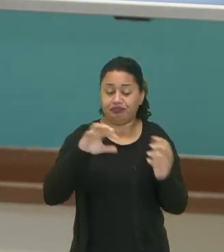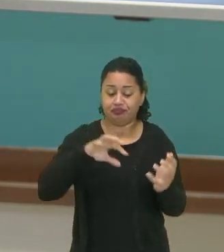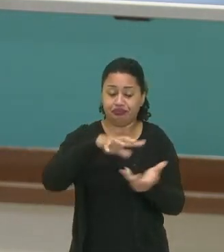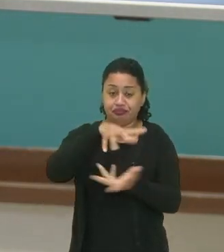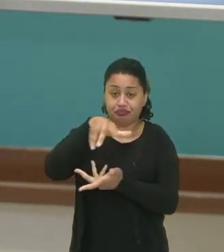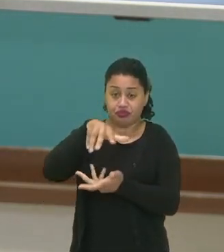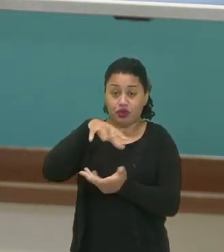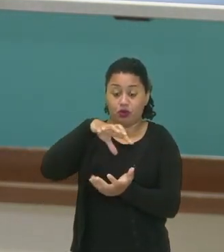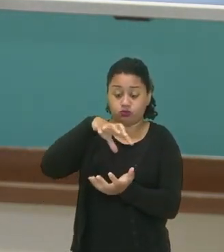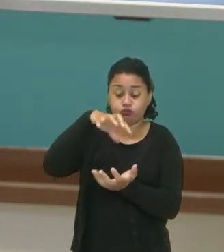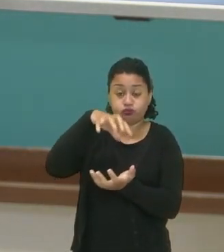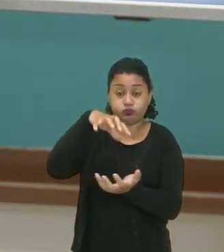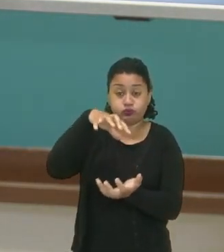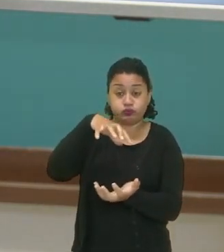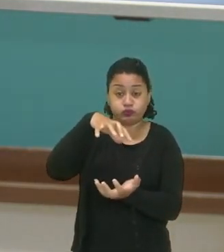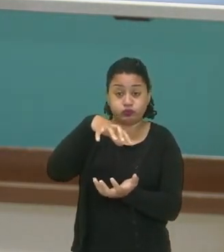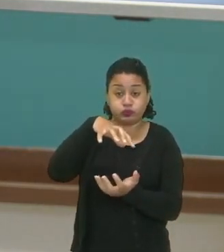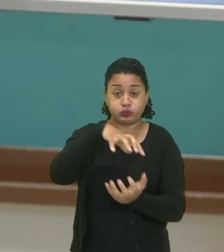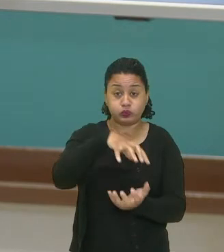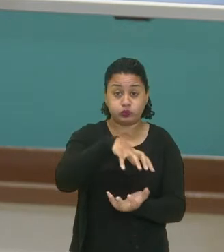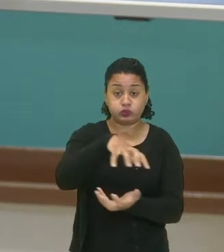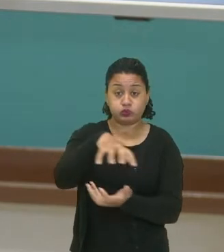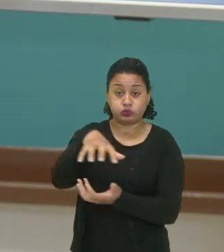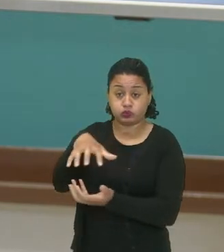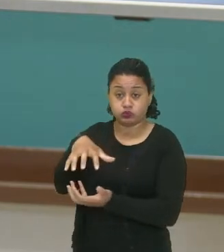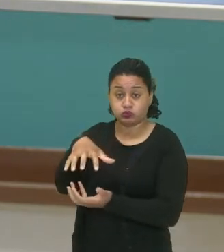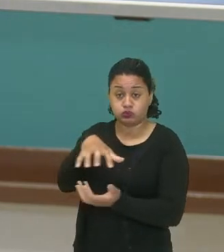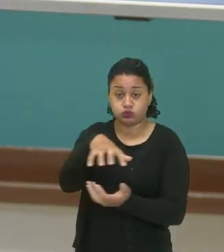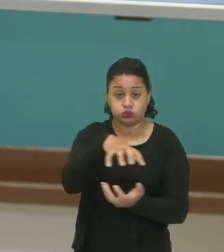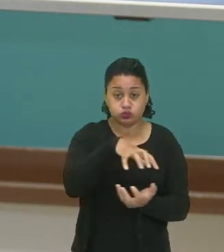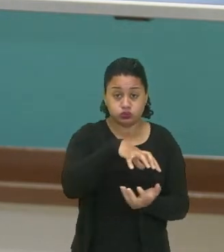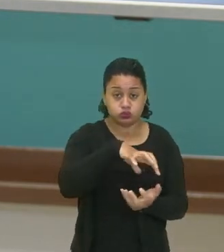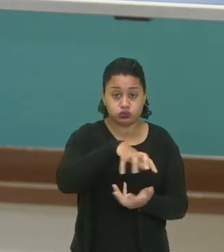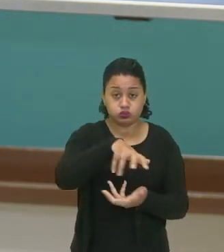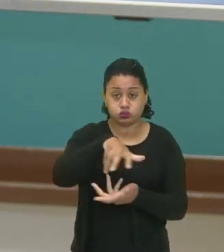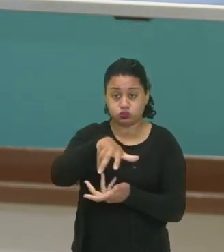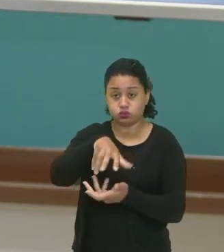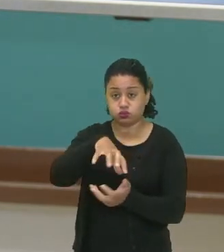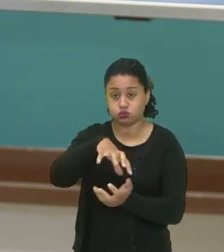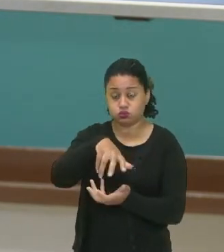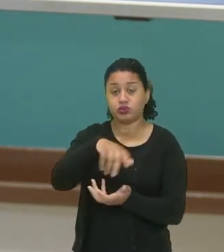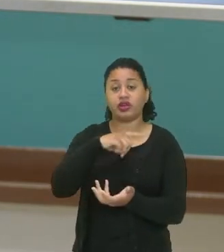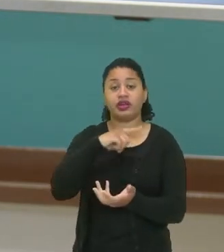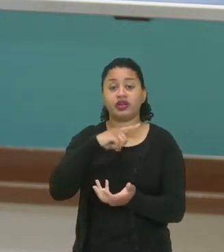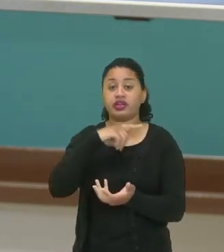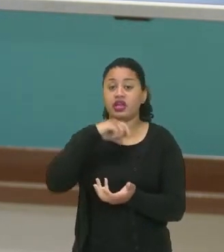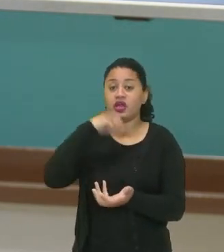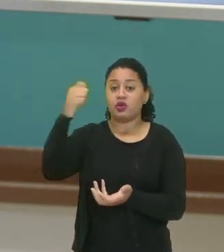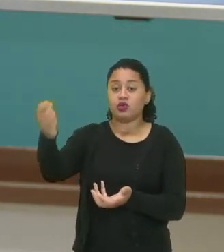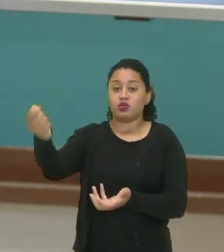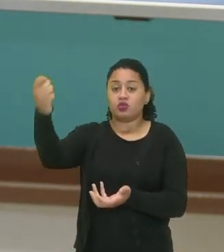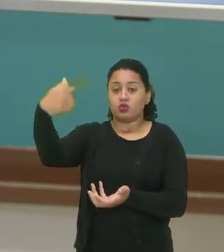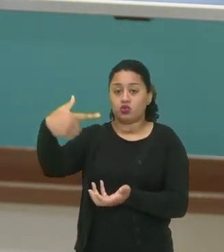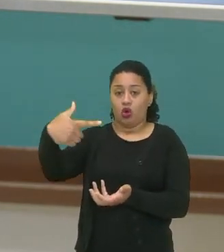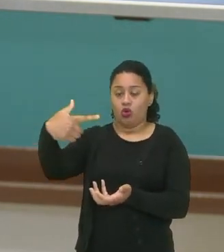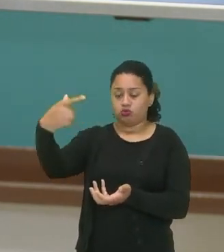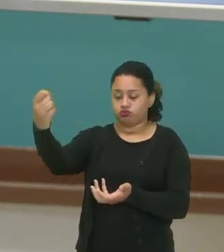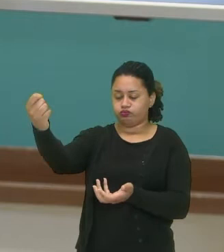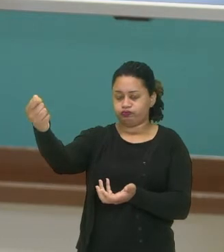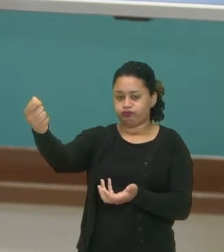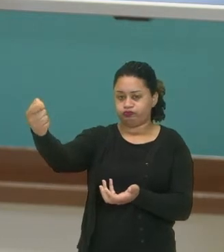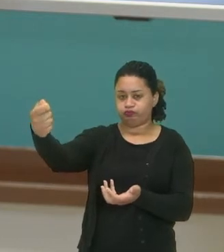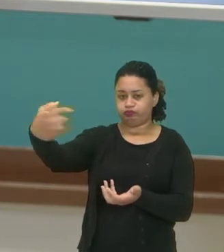planeta redondo, todo o planeta é redondo, mas a Terra, por ser um planeta redondo, recebe a luz solar de uma